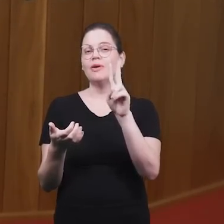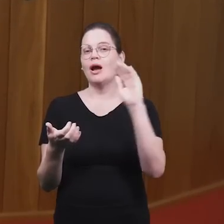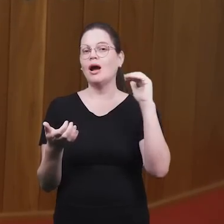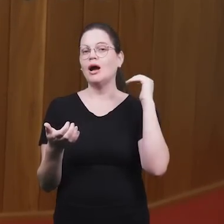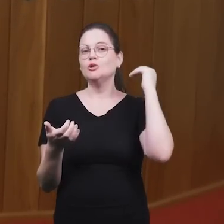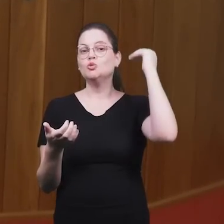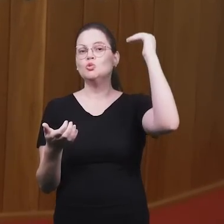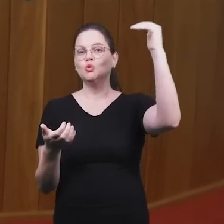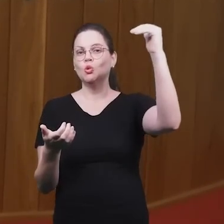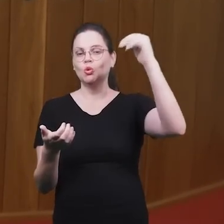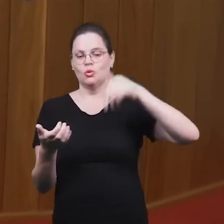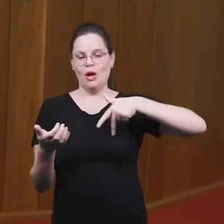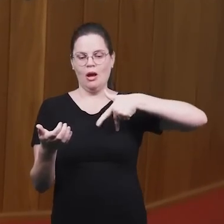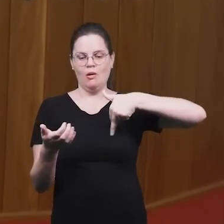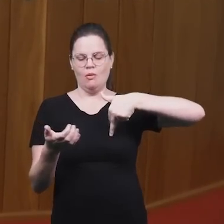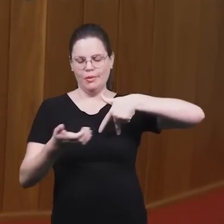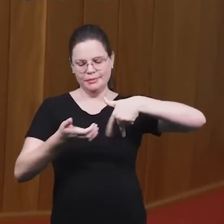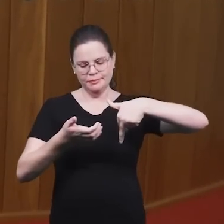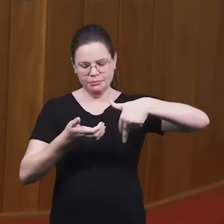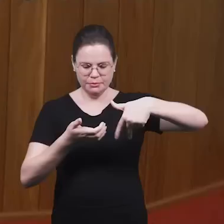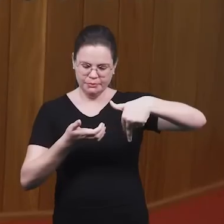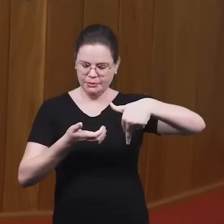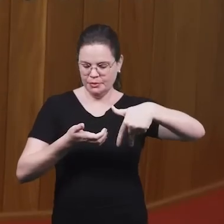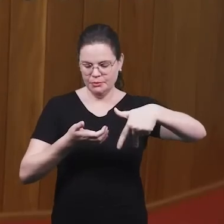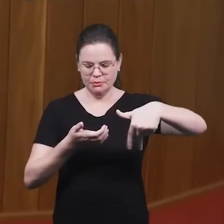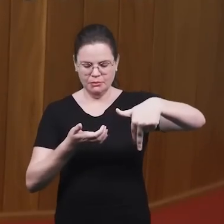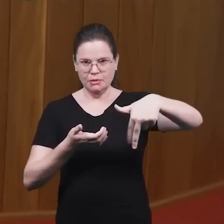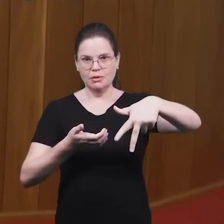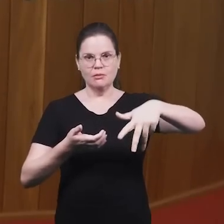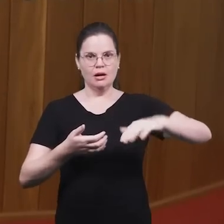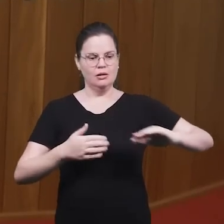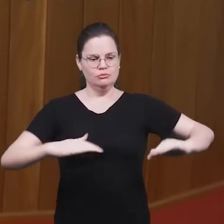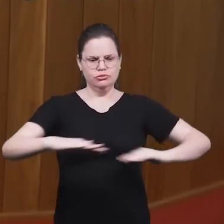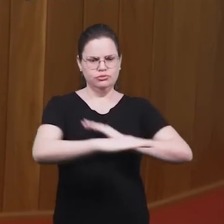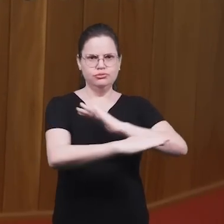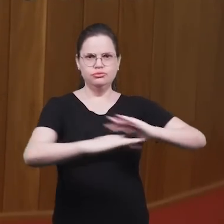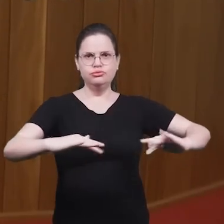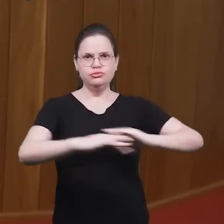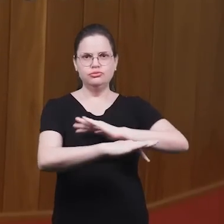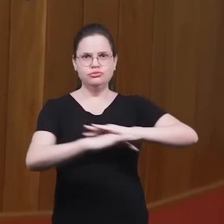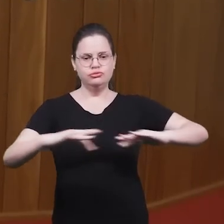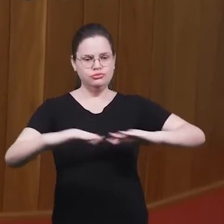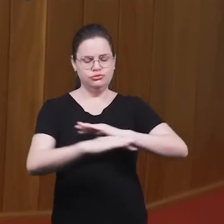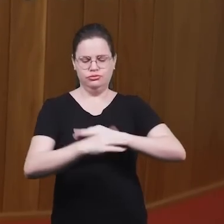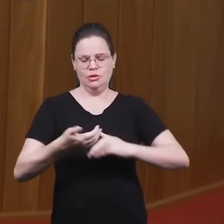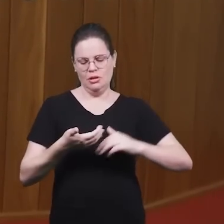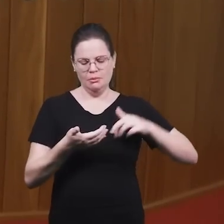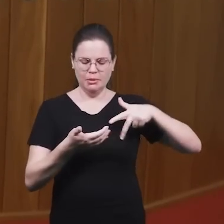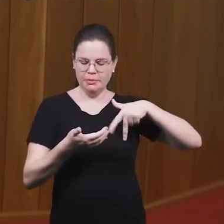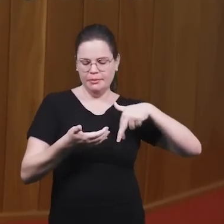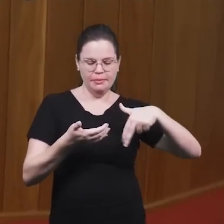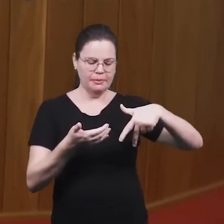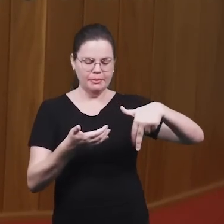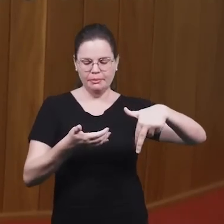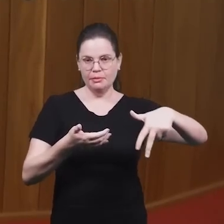adulto atravessando a rua quando vocês estão passando de carro ou no ônibus e ele está atravessando a rua com o celular na